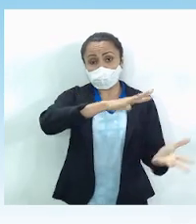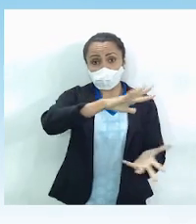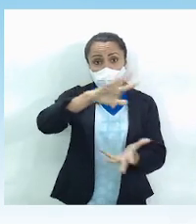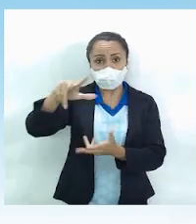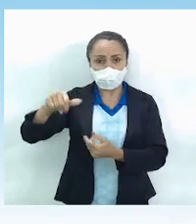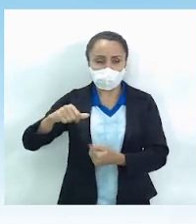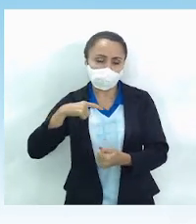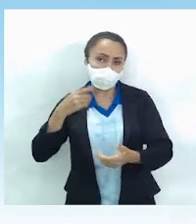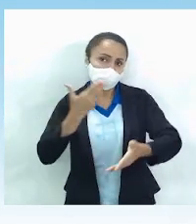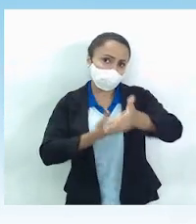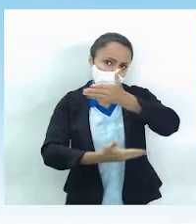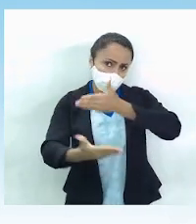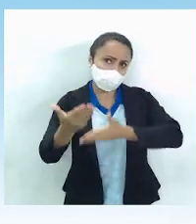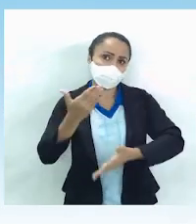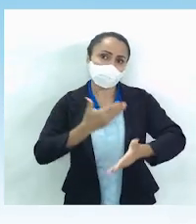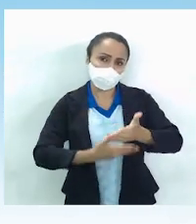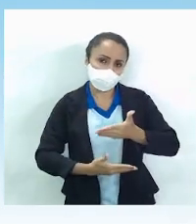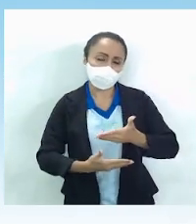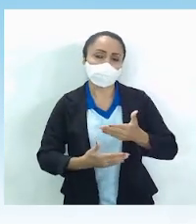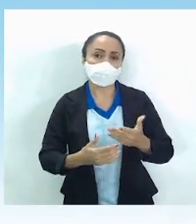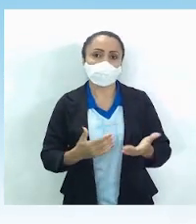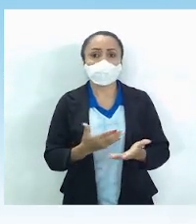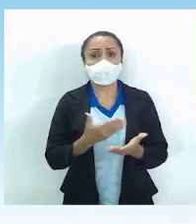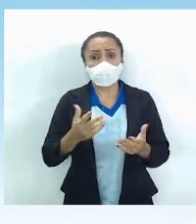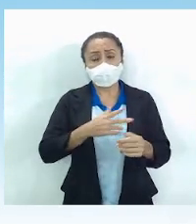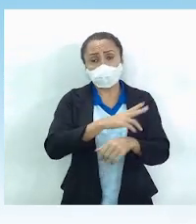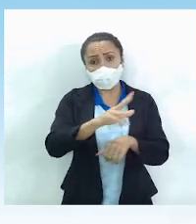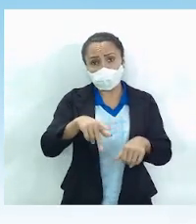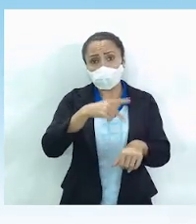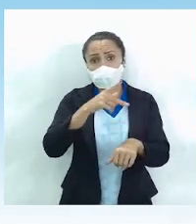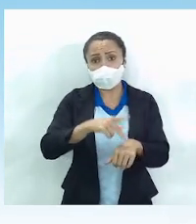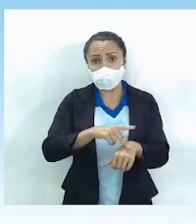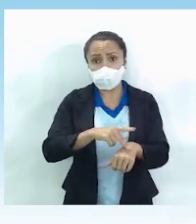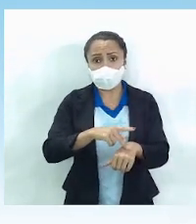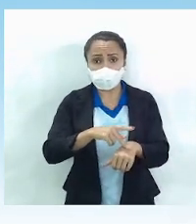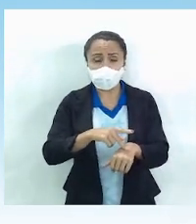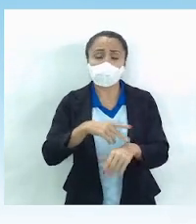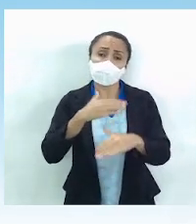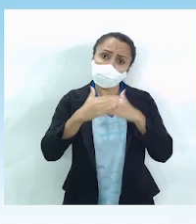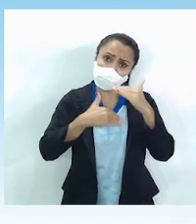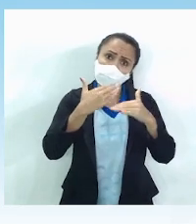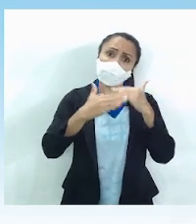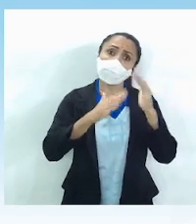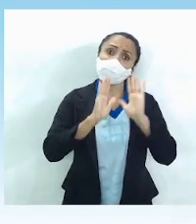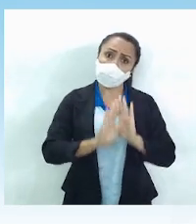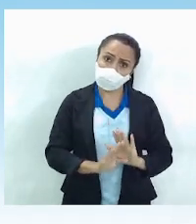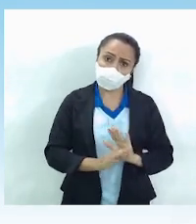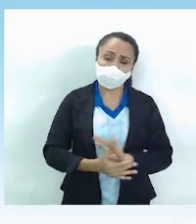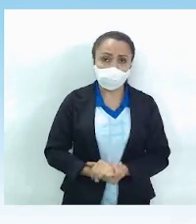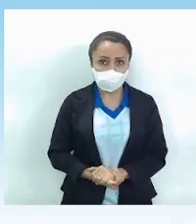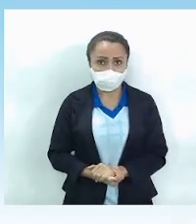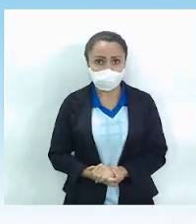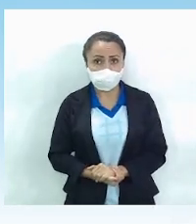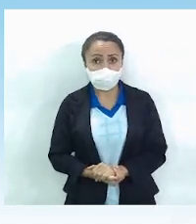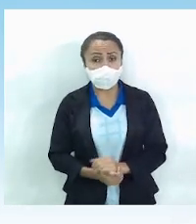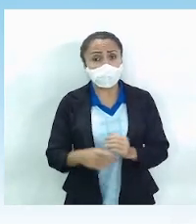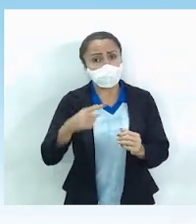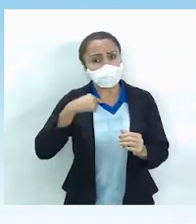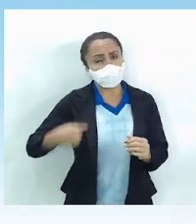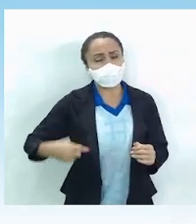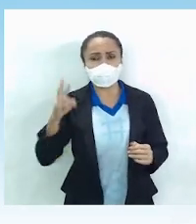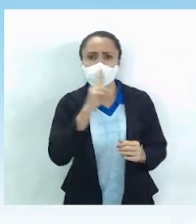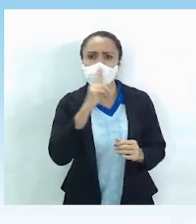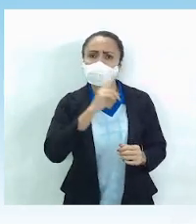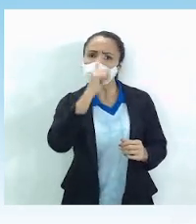essas relações. Então ela é considerada ainda um país emergente, apesar de ser a segunda economia do mundo. Então China,